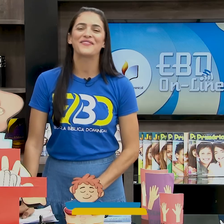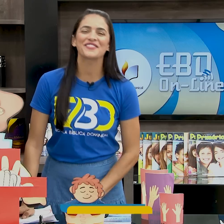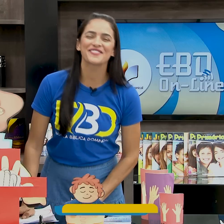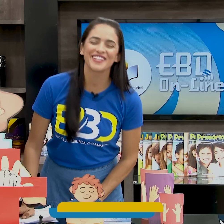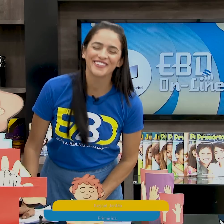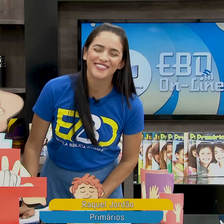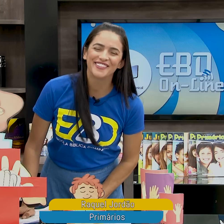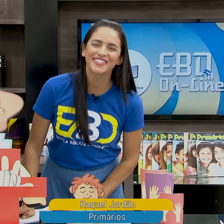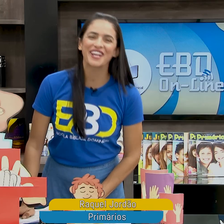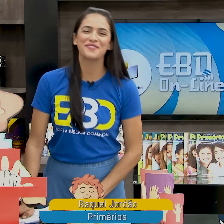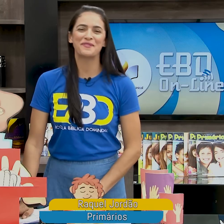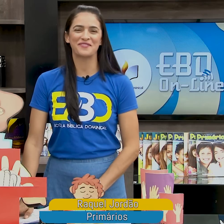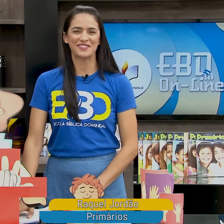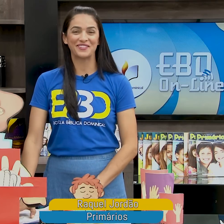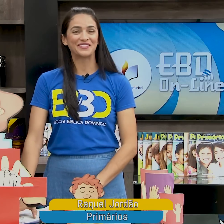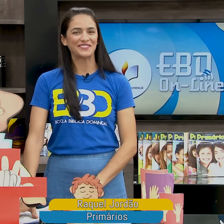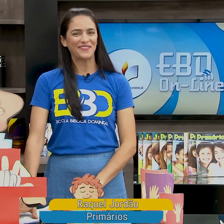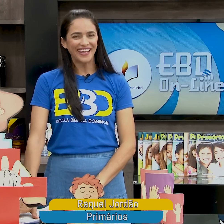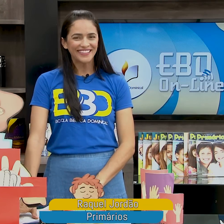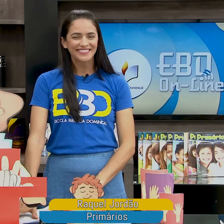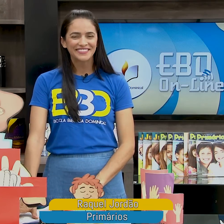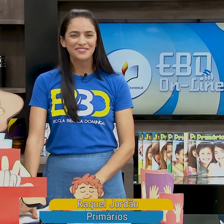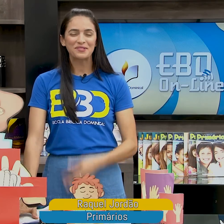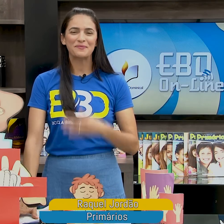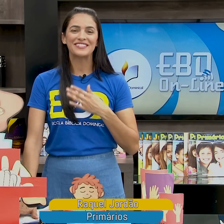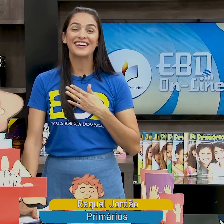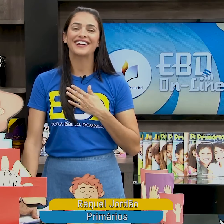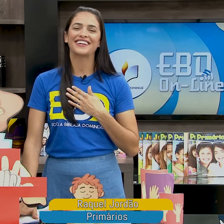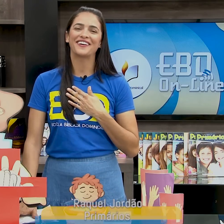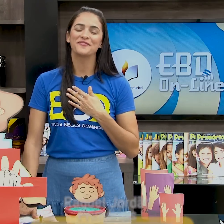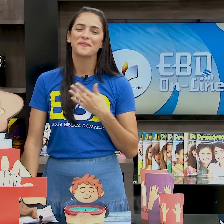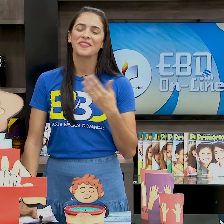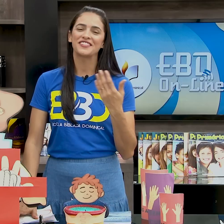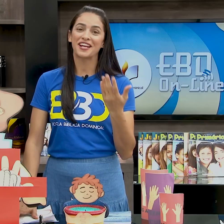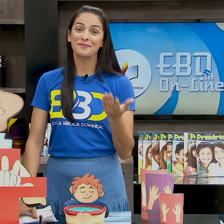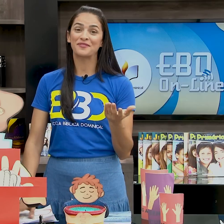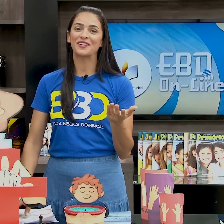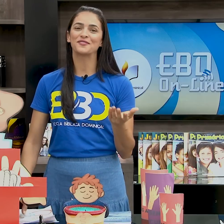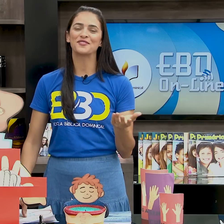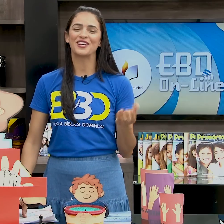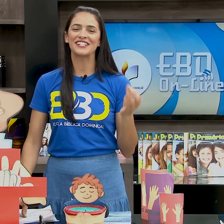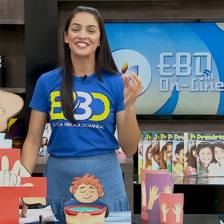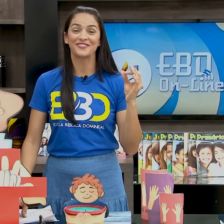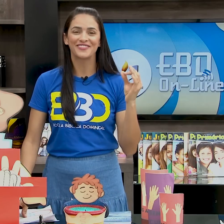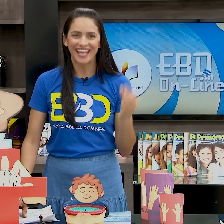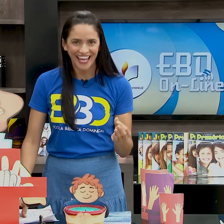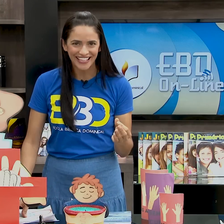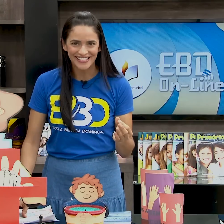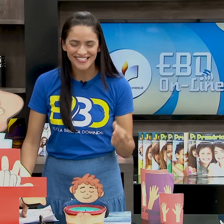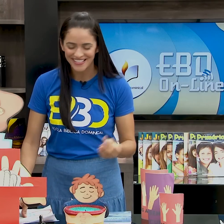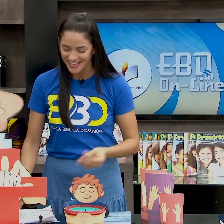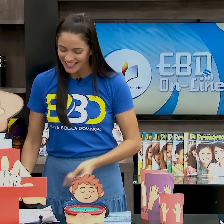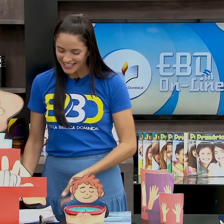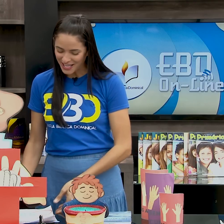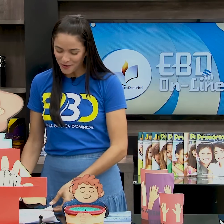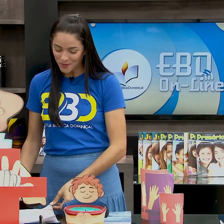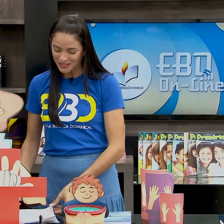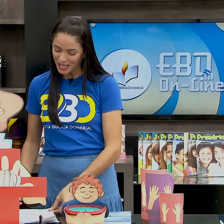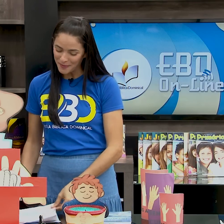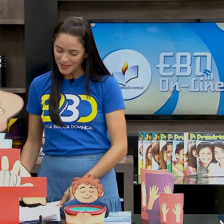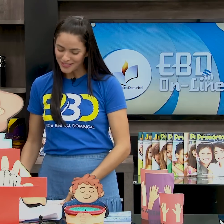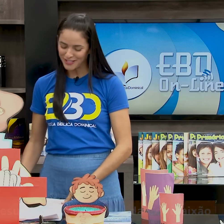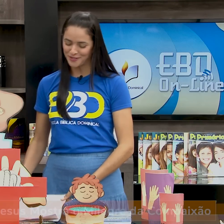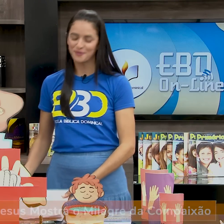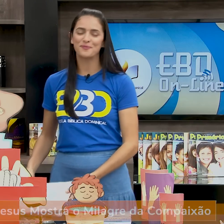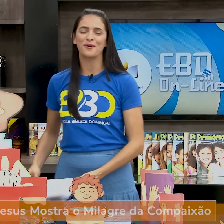a paz do senhor querido professor tudo bem meu nome é tia Raquel estaremos falando hoje da lição 10 que tem